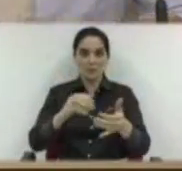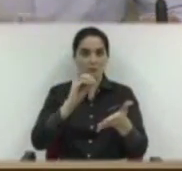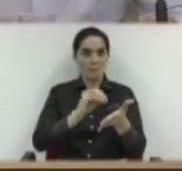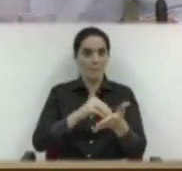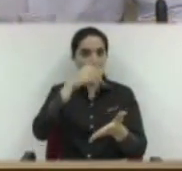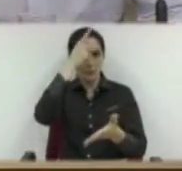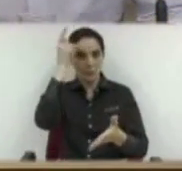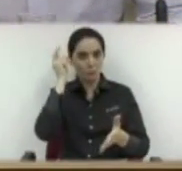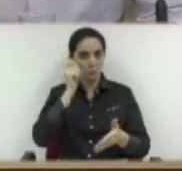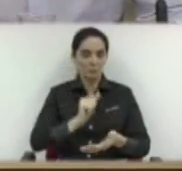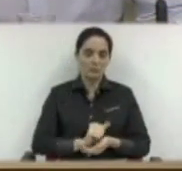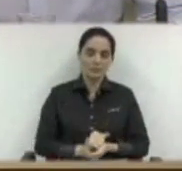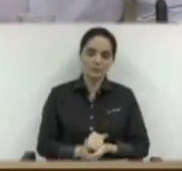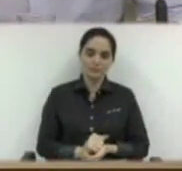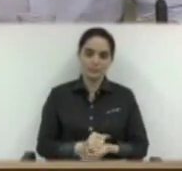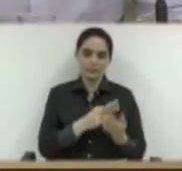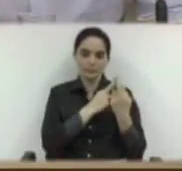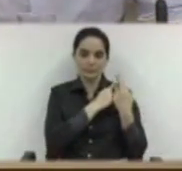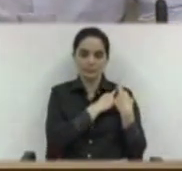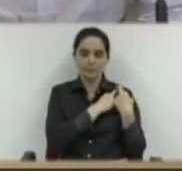Cerqueira.